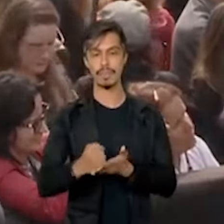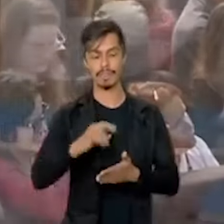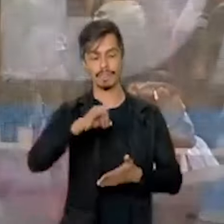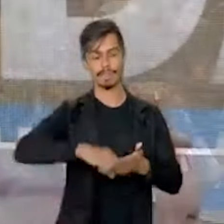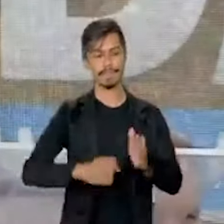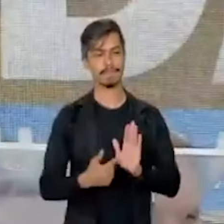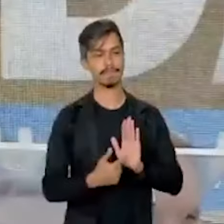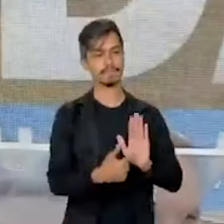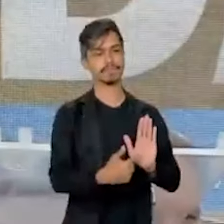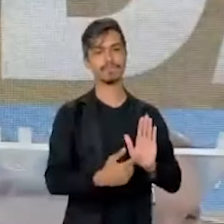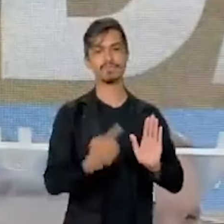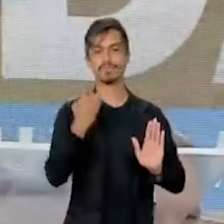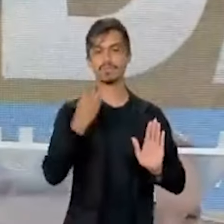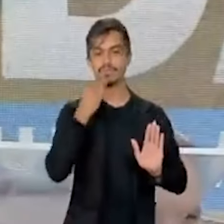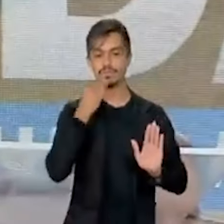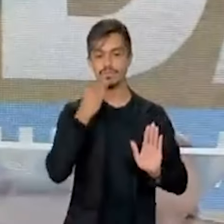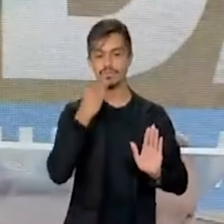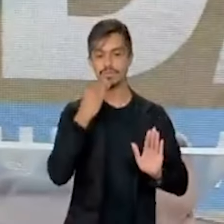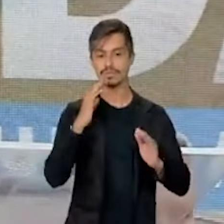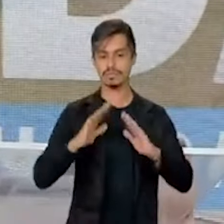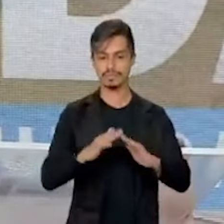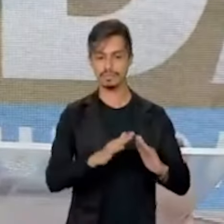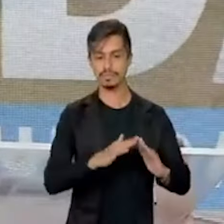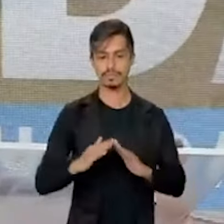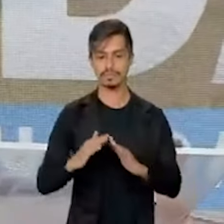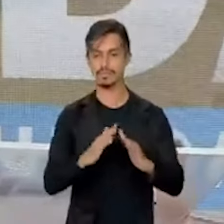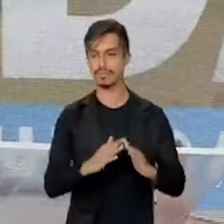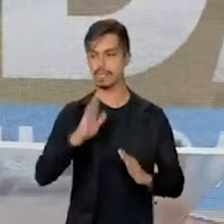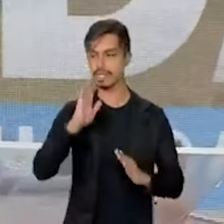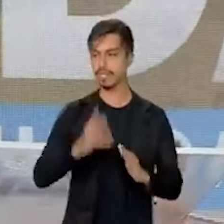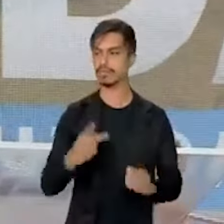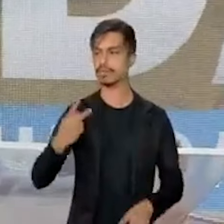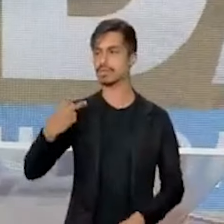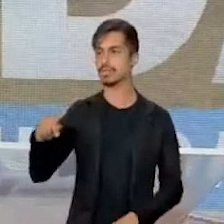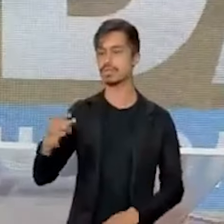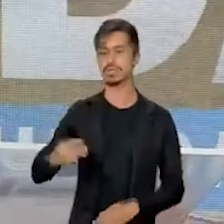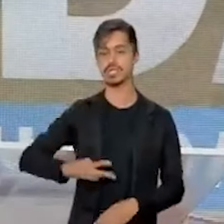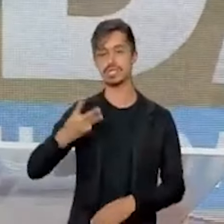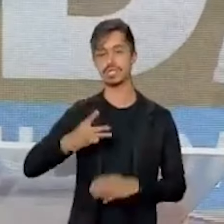de 1 milhão de casas já no seu terceiro mandato.